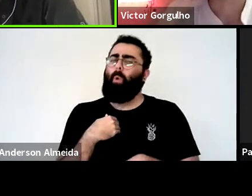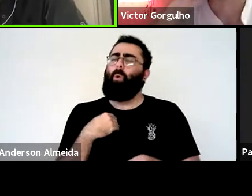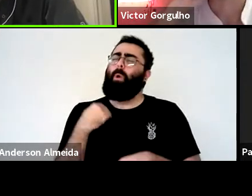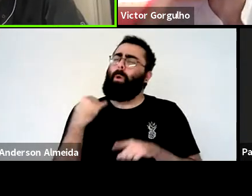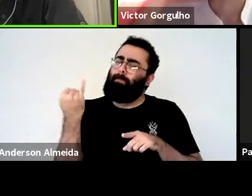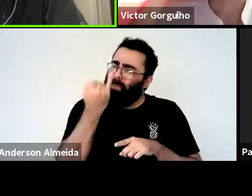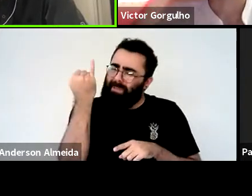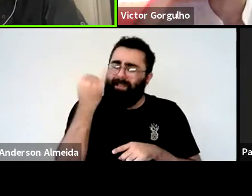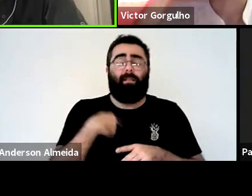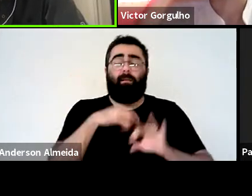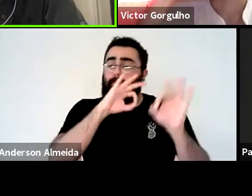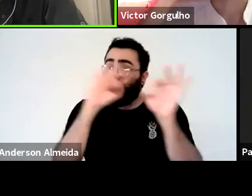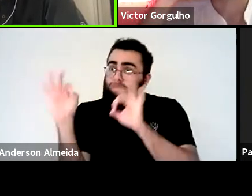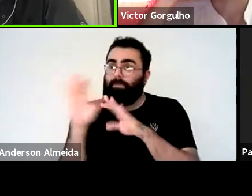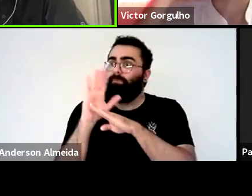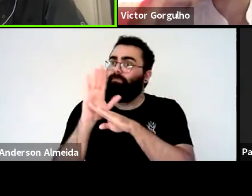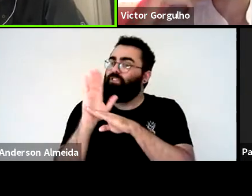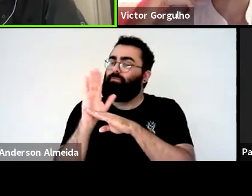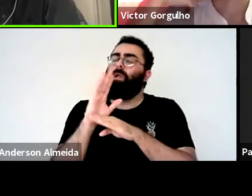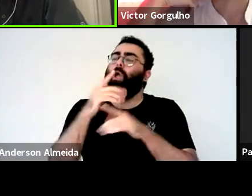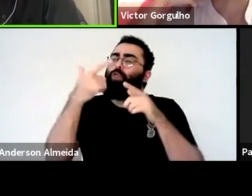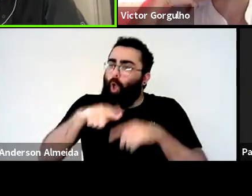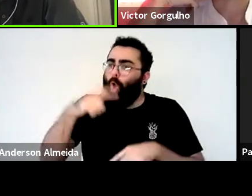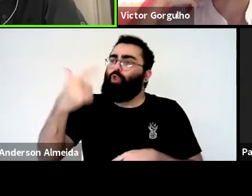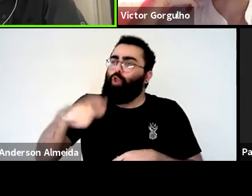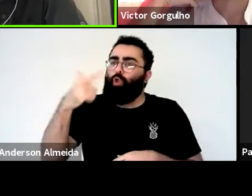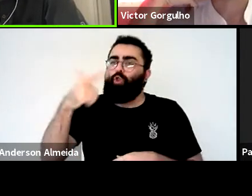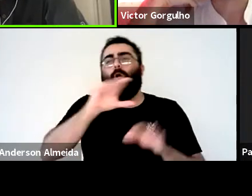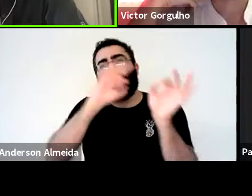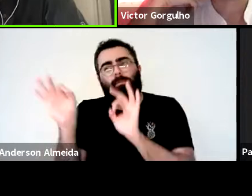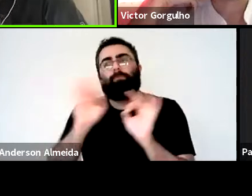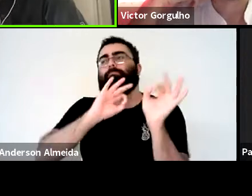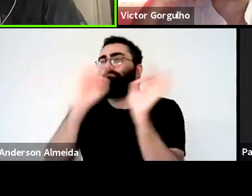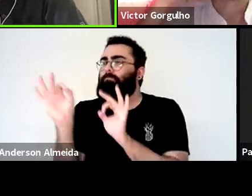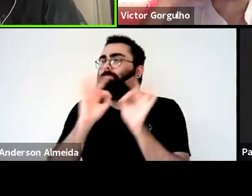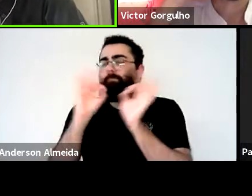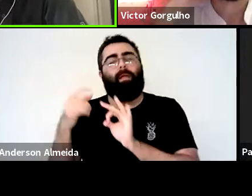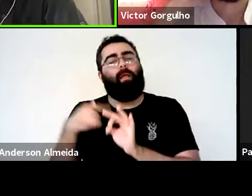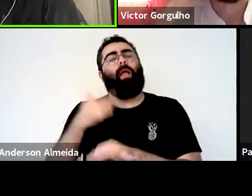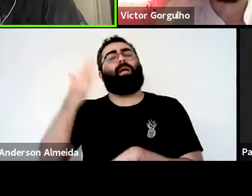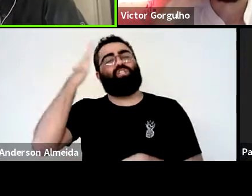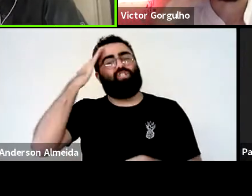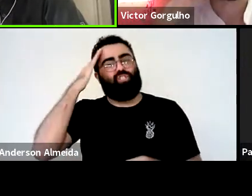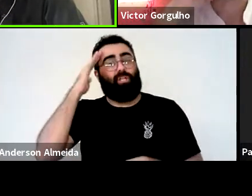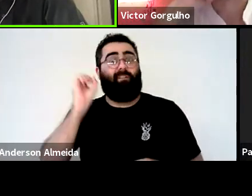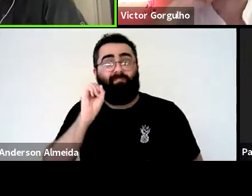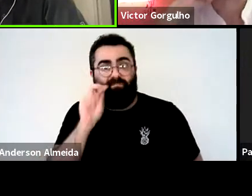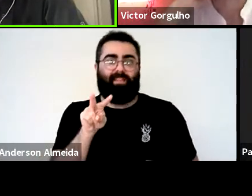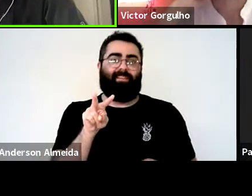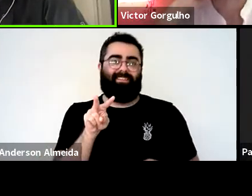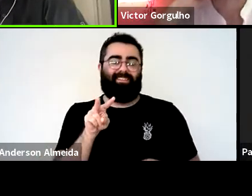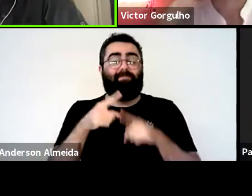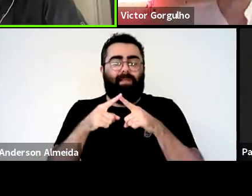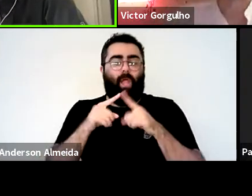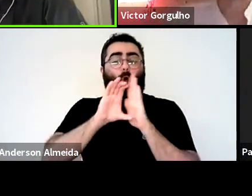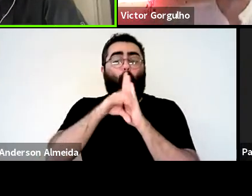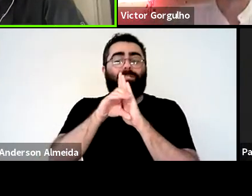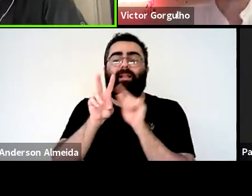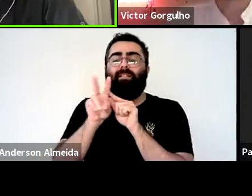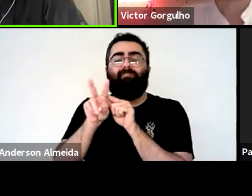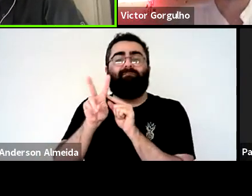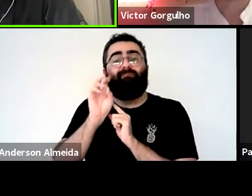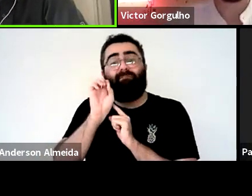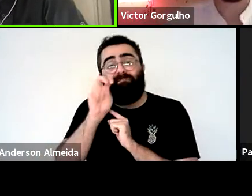revê-lo, mas eu acho que tem essa ideia de delirar o racial, que é o título do filme. Então, ele é assim, ele o um